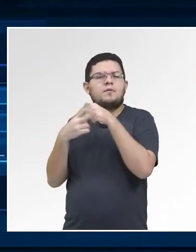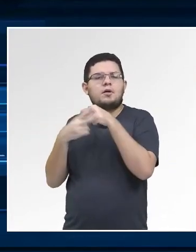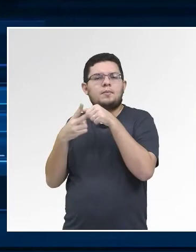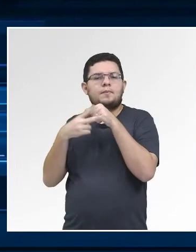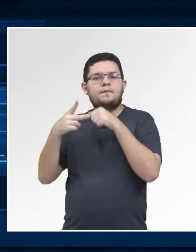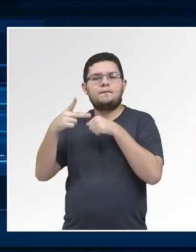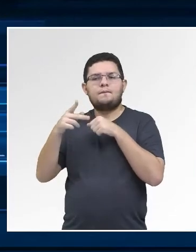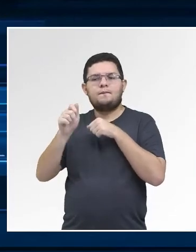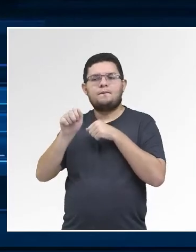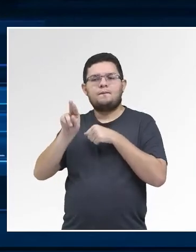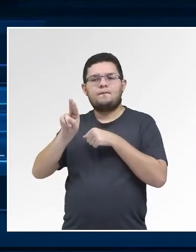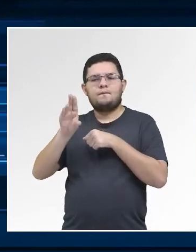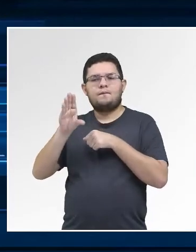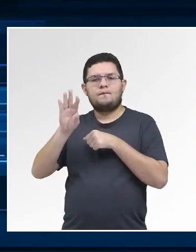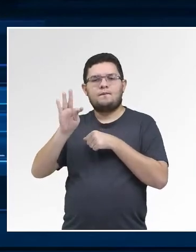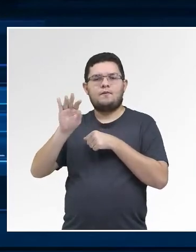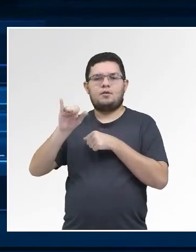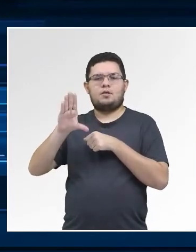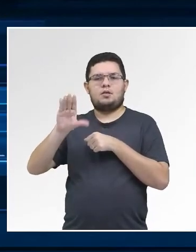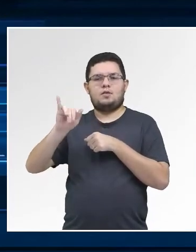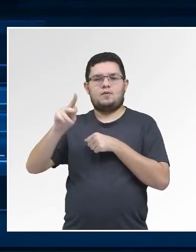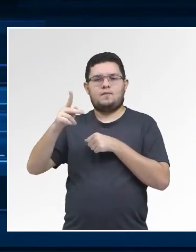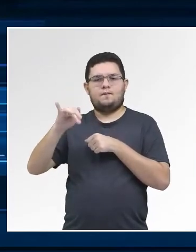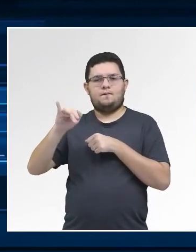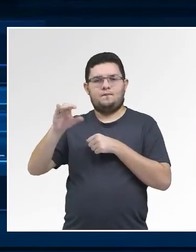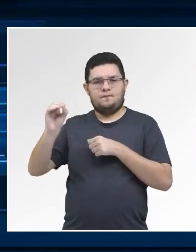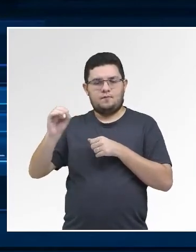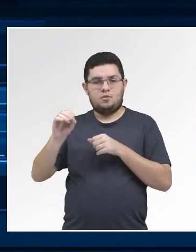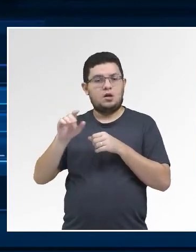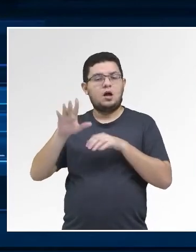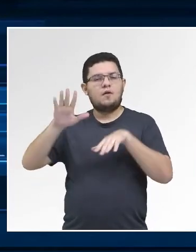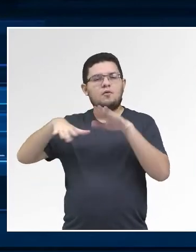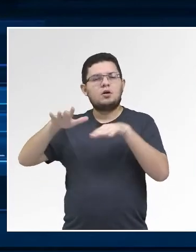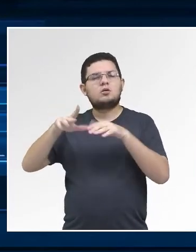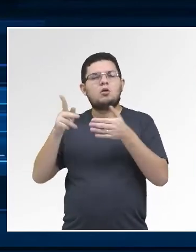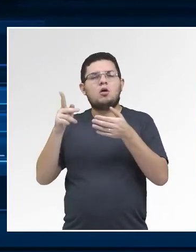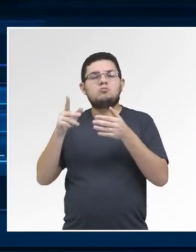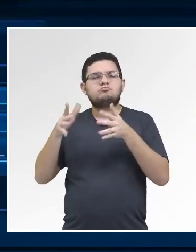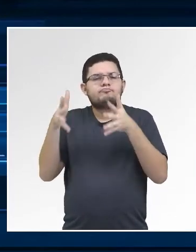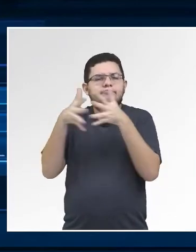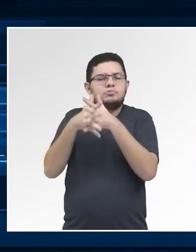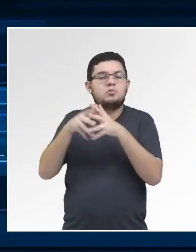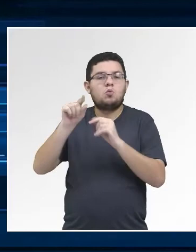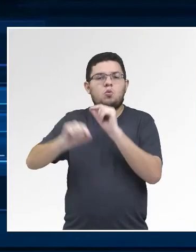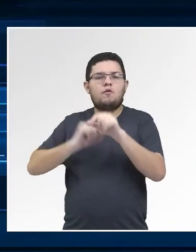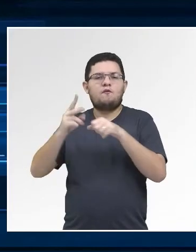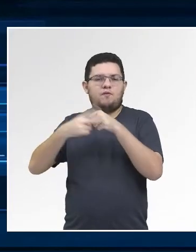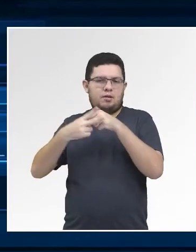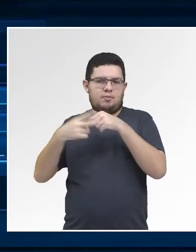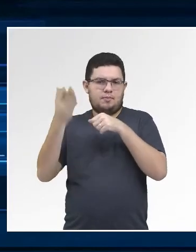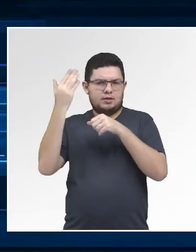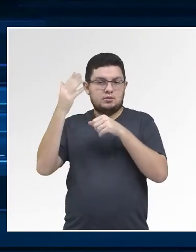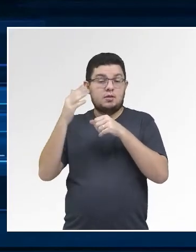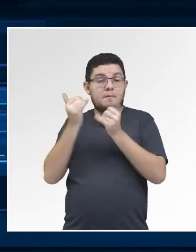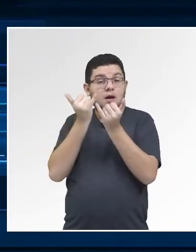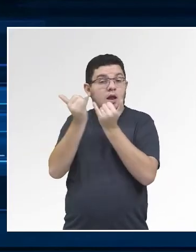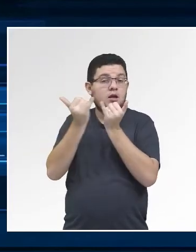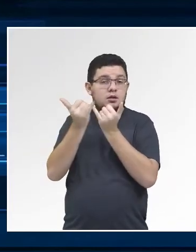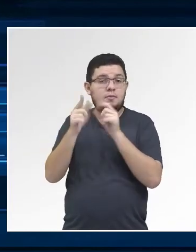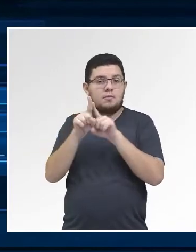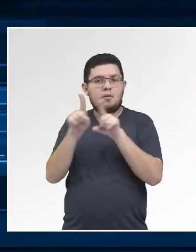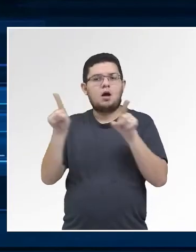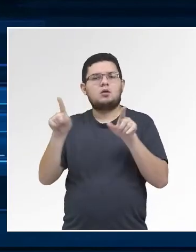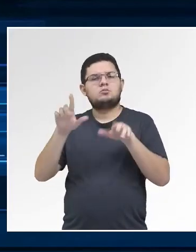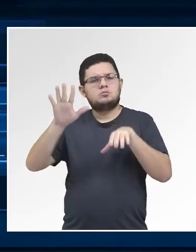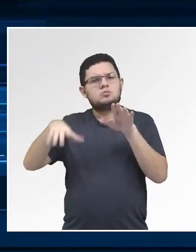no passado, que ele é bem parecido, mas não, gente. Algumas formas são parecidas, outras são bem diferentes. Até como vocês viram na